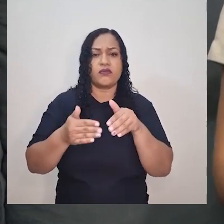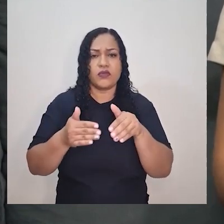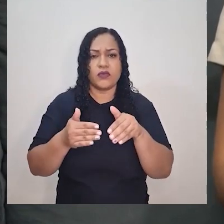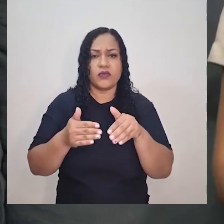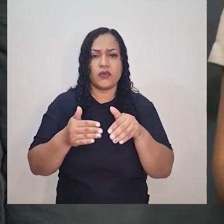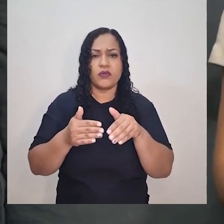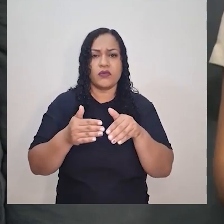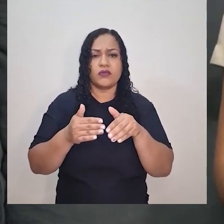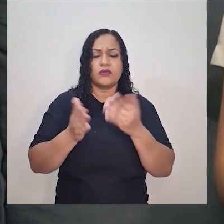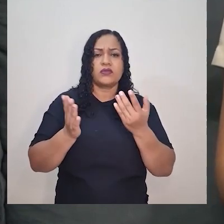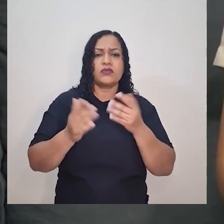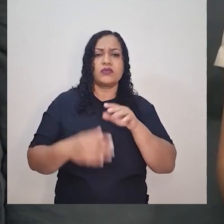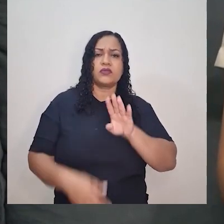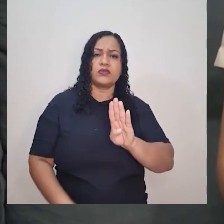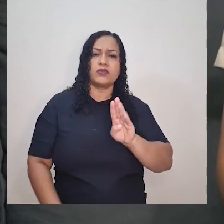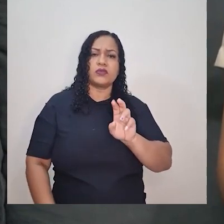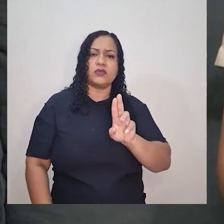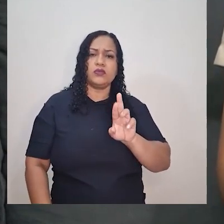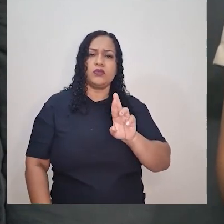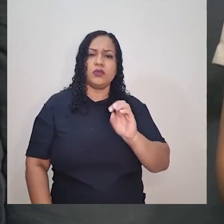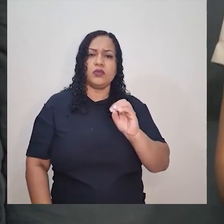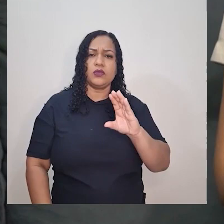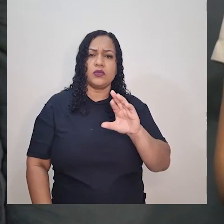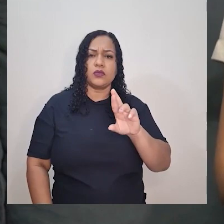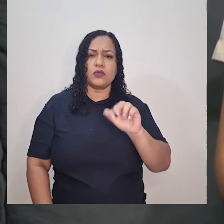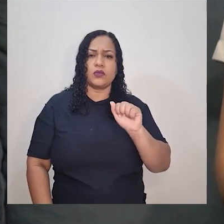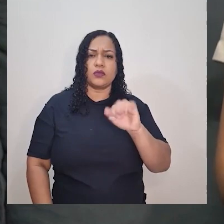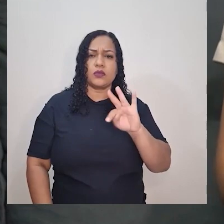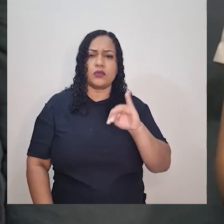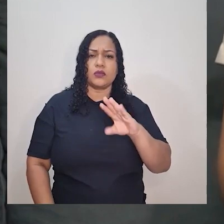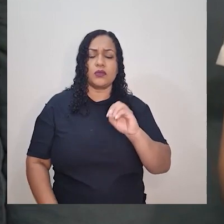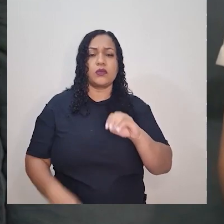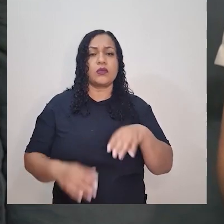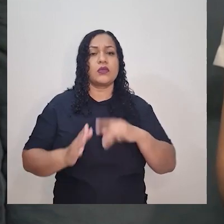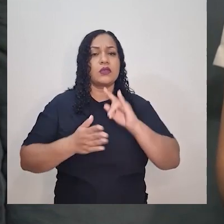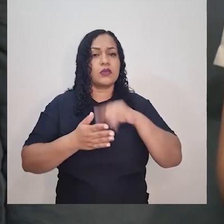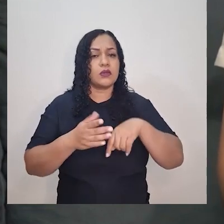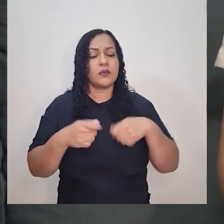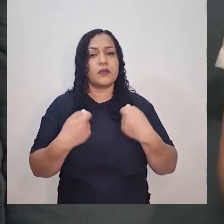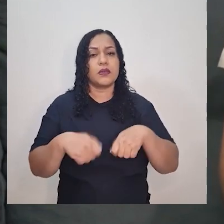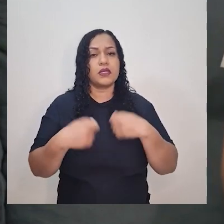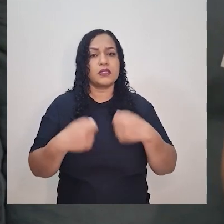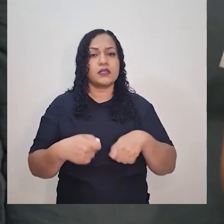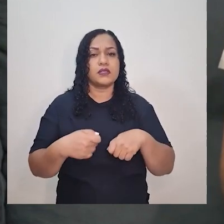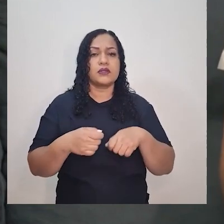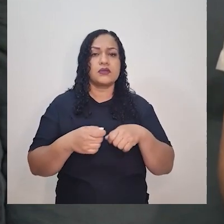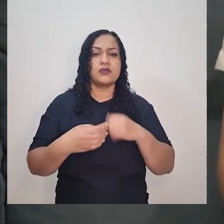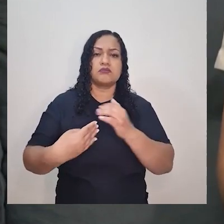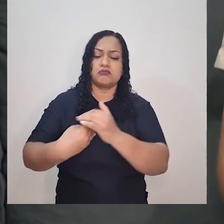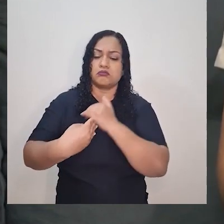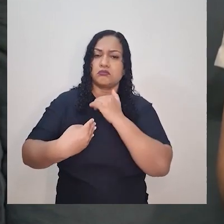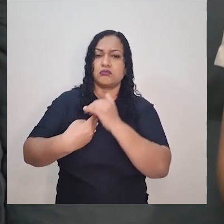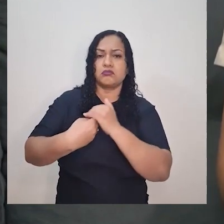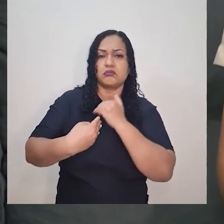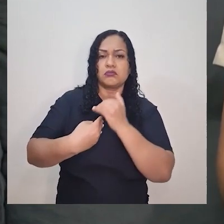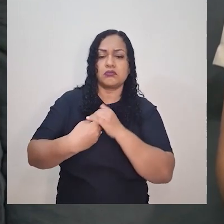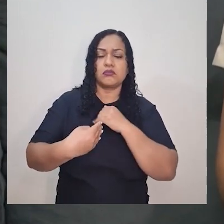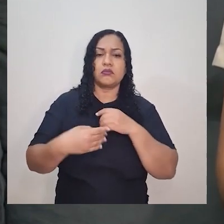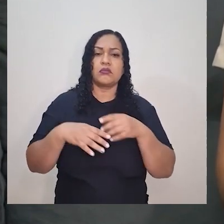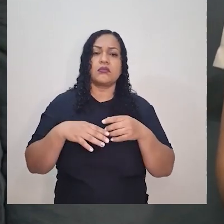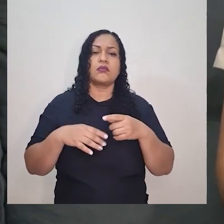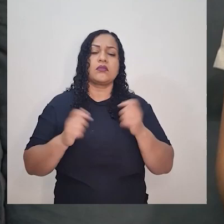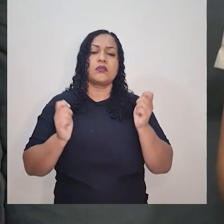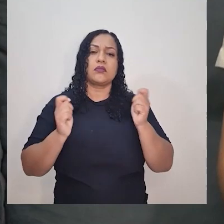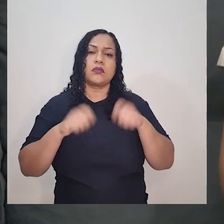de não colocar em prática. Esse documento ele precisa nos nortear para que nós possamos formar esse cidadão